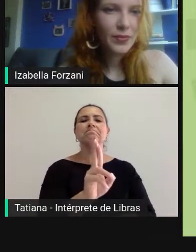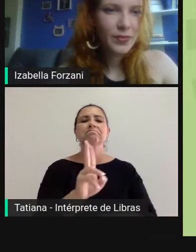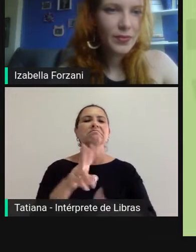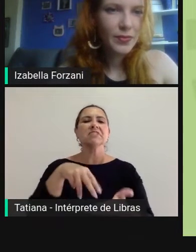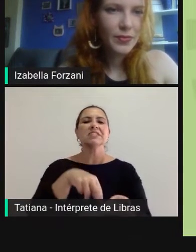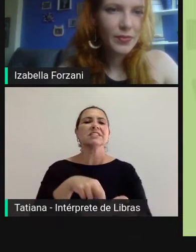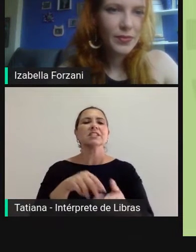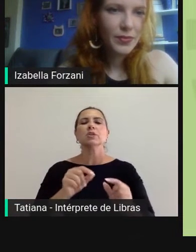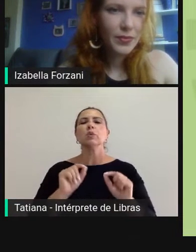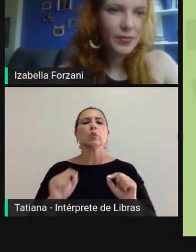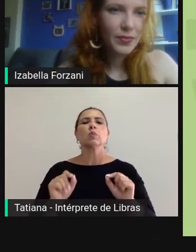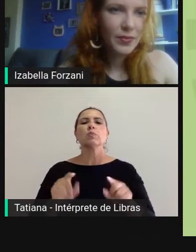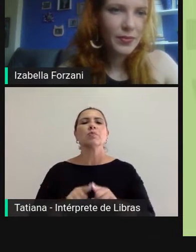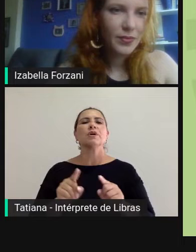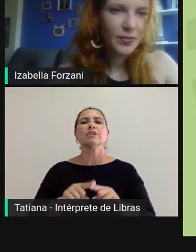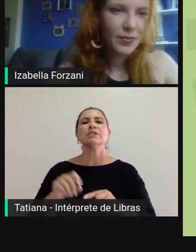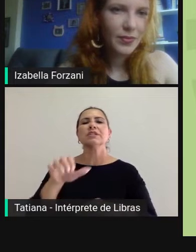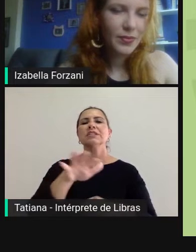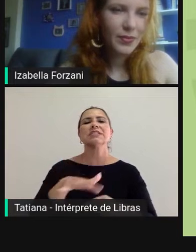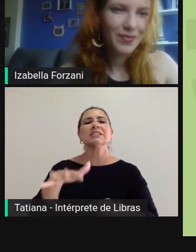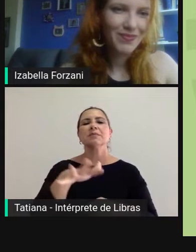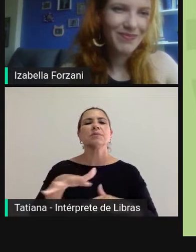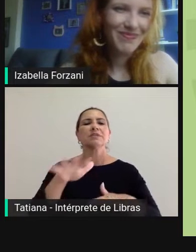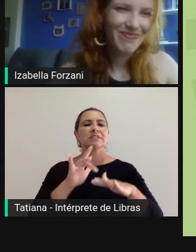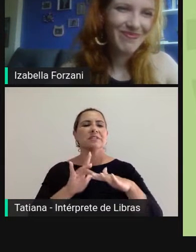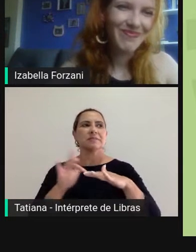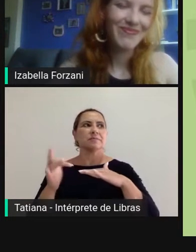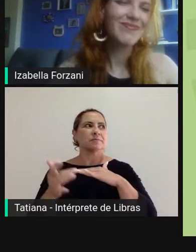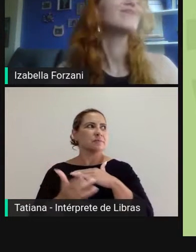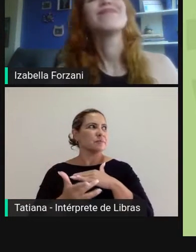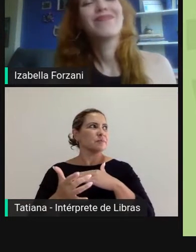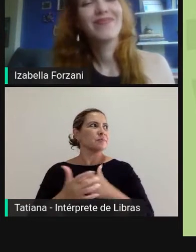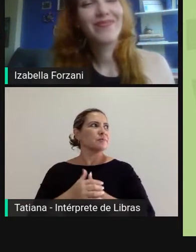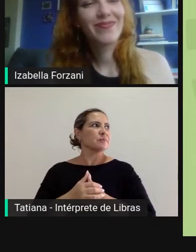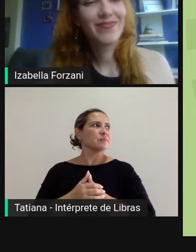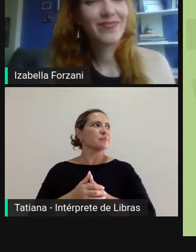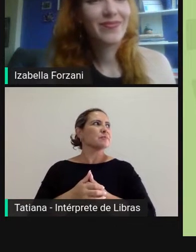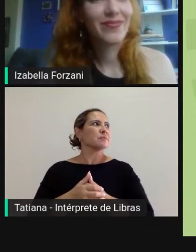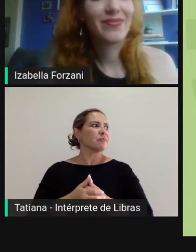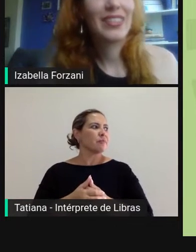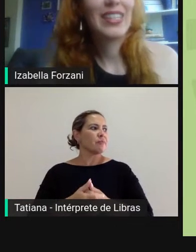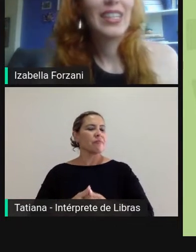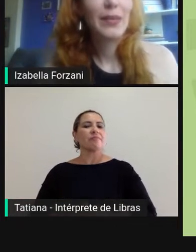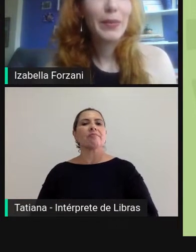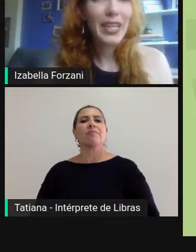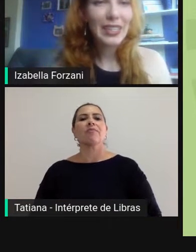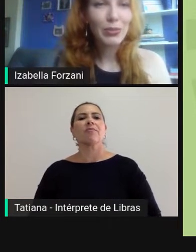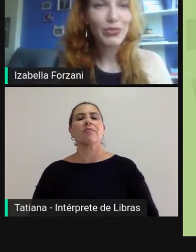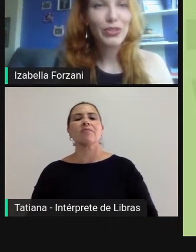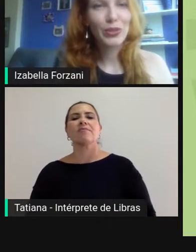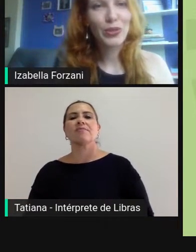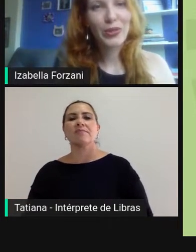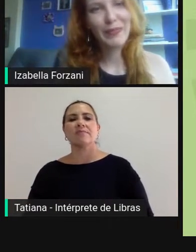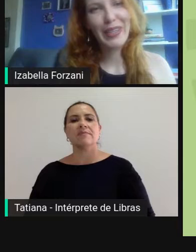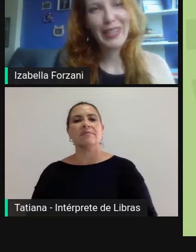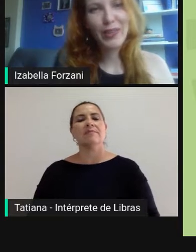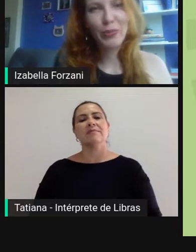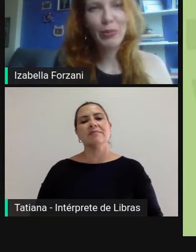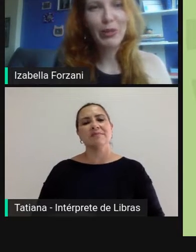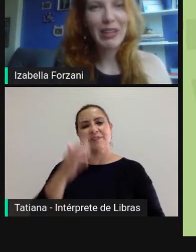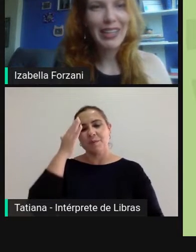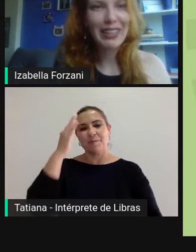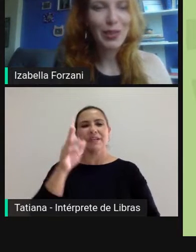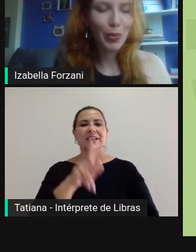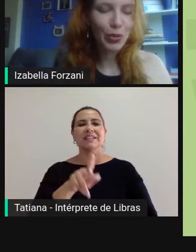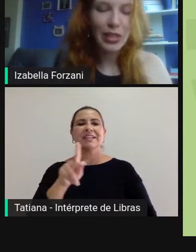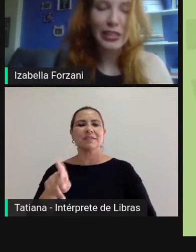sua representatividade nas redes sociais. Isabela, bem-vinda, fique à vontade. Obrigada, professor. Eu